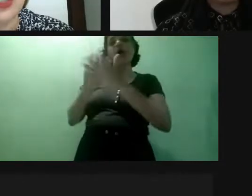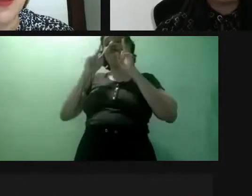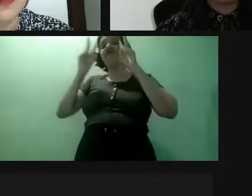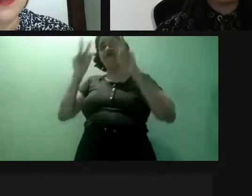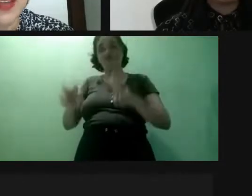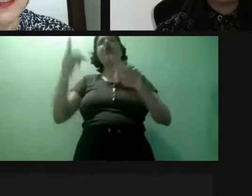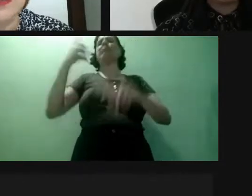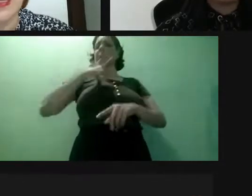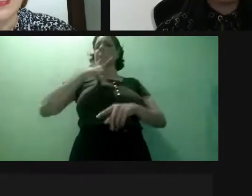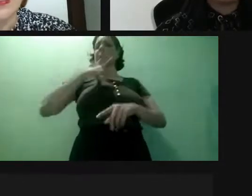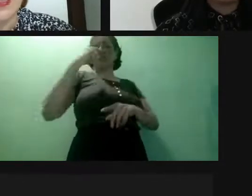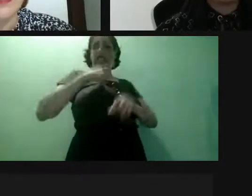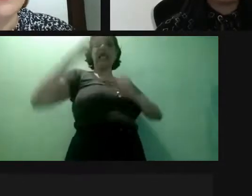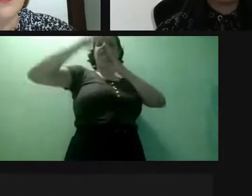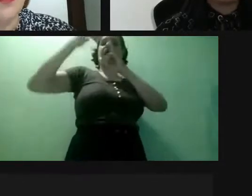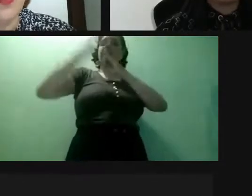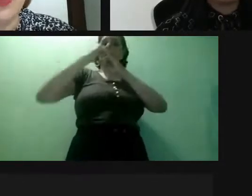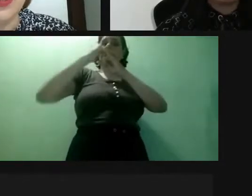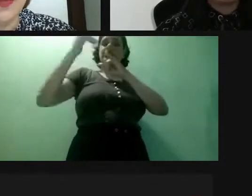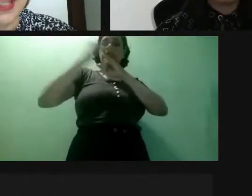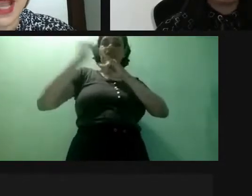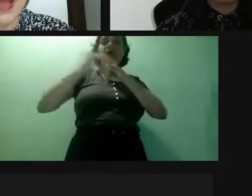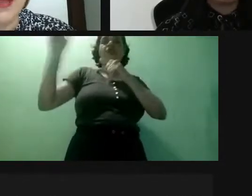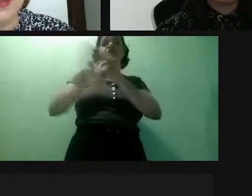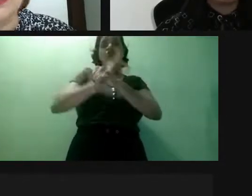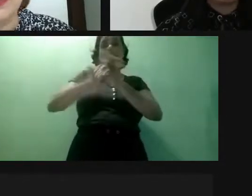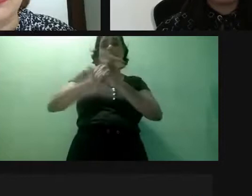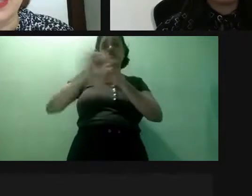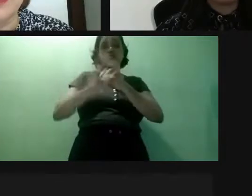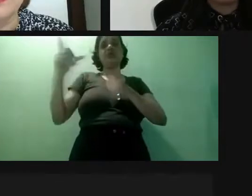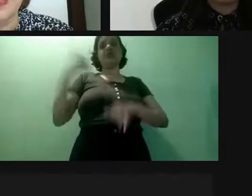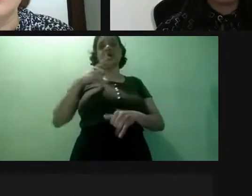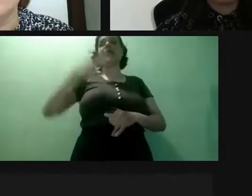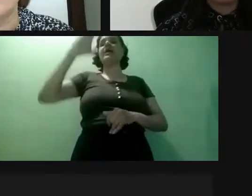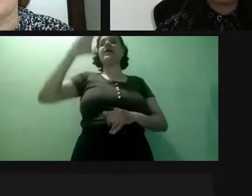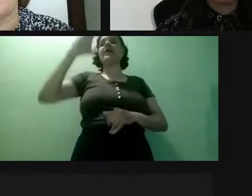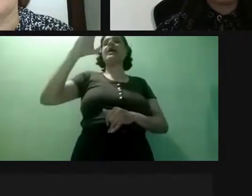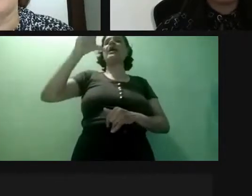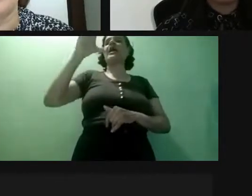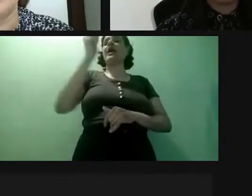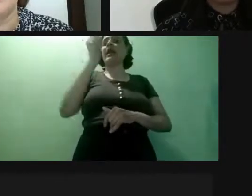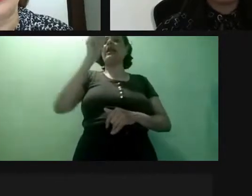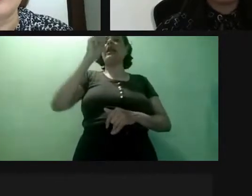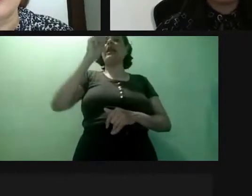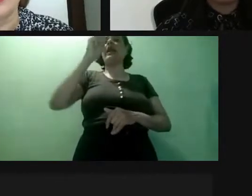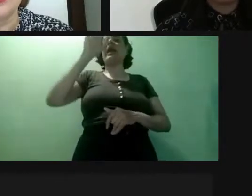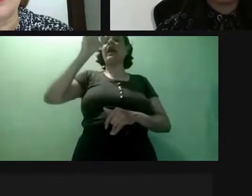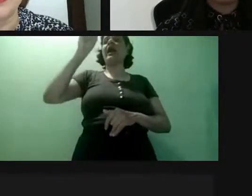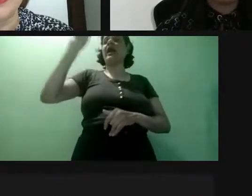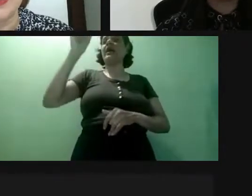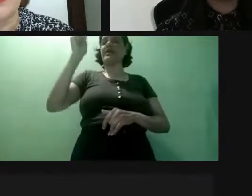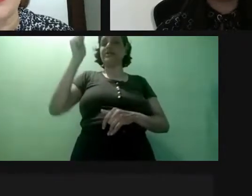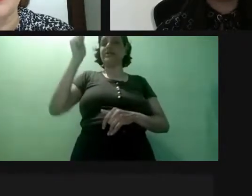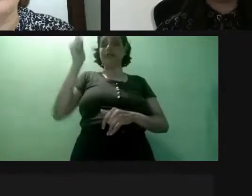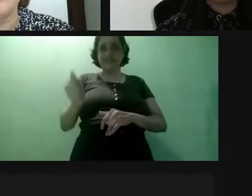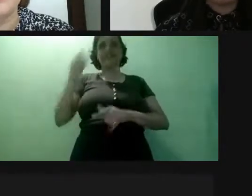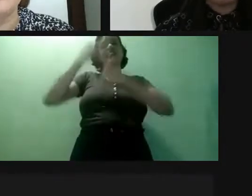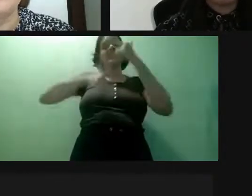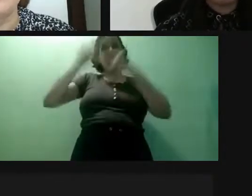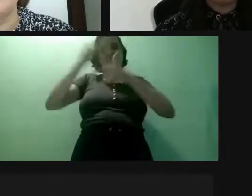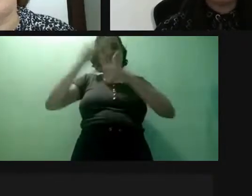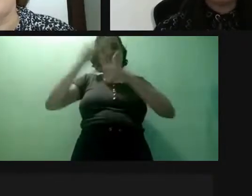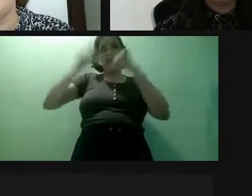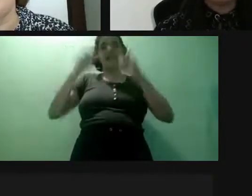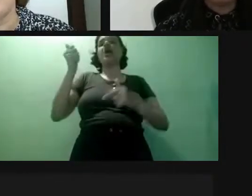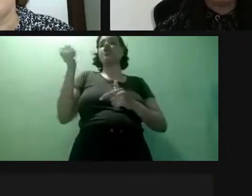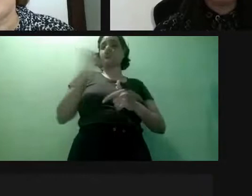possam assistir mais vezes. Clarissa, muito obrigada mais uma vez. Clarissa trabalha, minha gente, 12 horas de plantão, né?